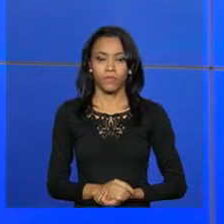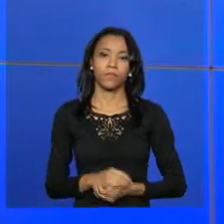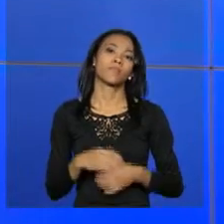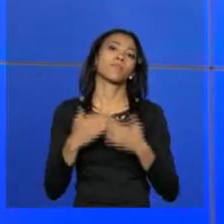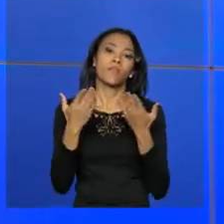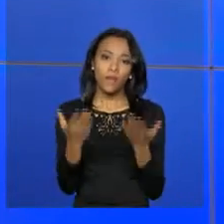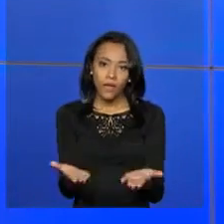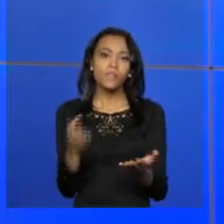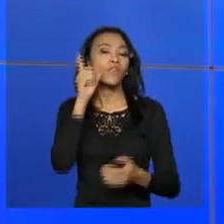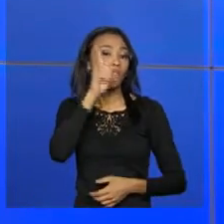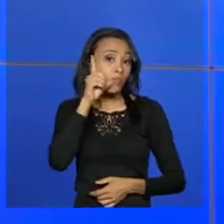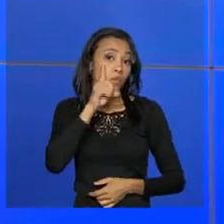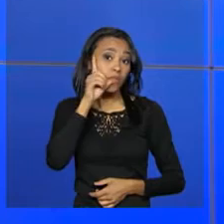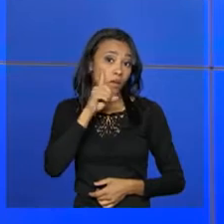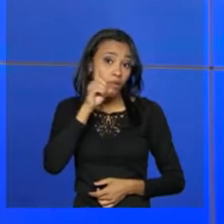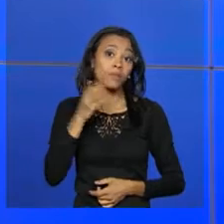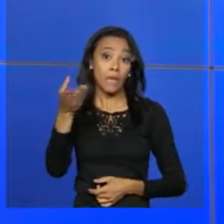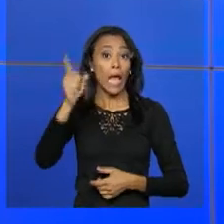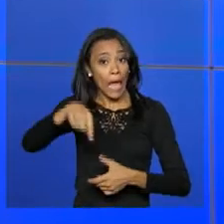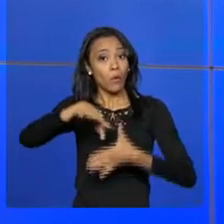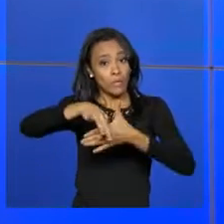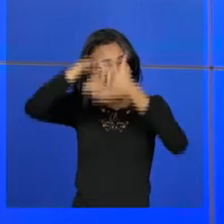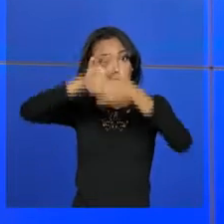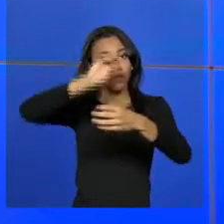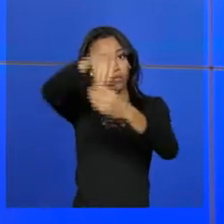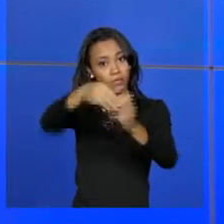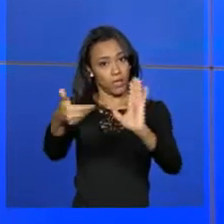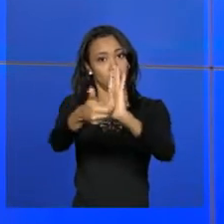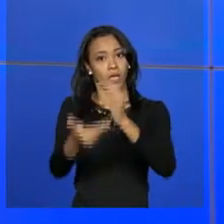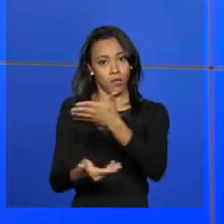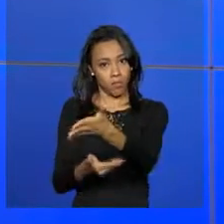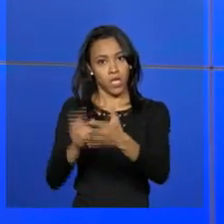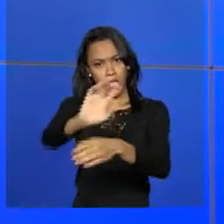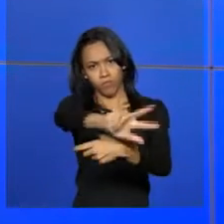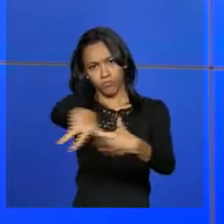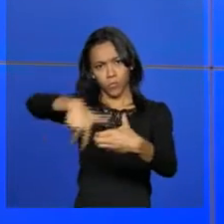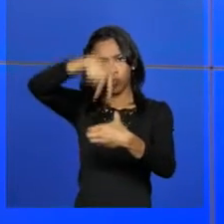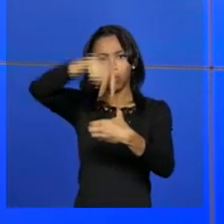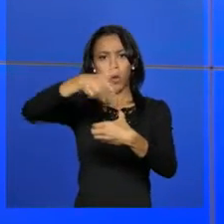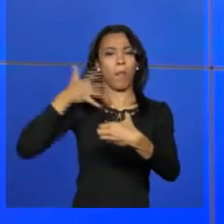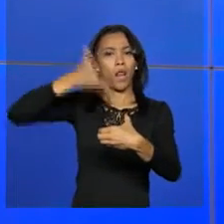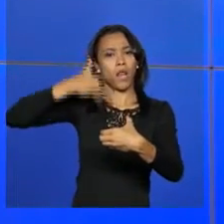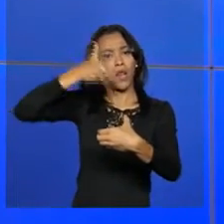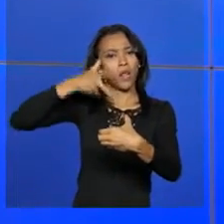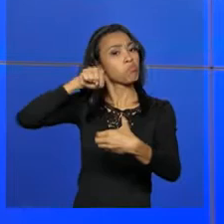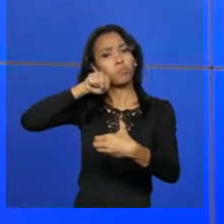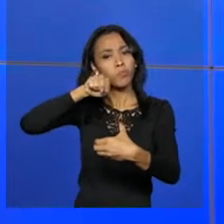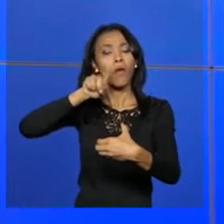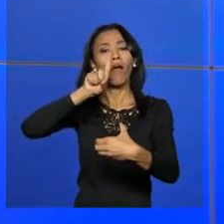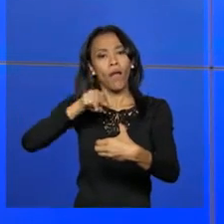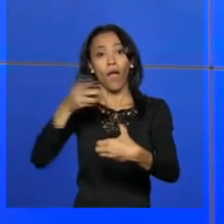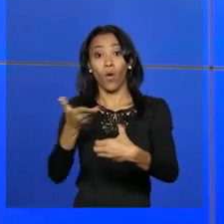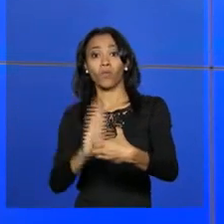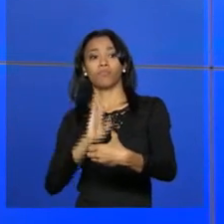Esse foi o deputado José Guimarães, ele que é o líder do governo lá na Câmara dos Deputados e que subiu à tribuna no plenário da Casa, onde segue